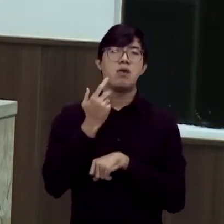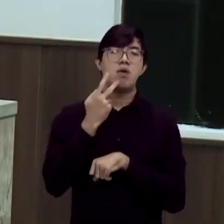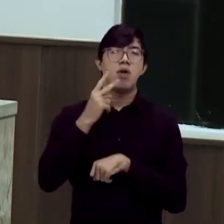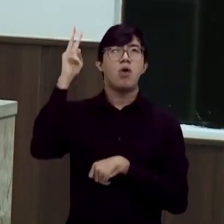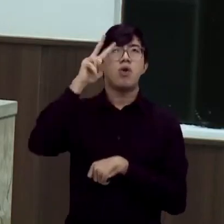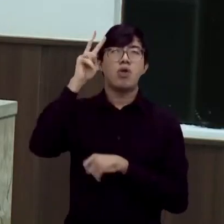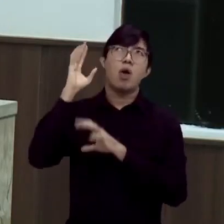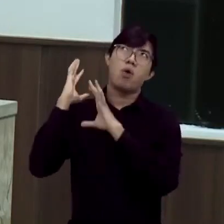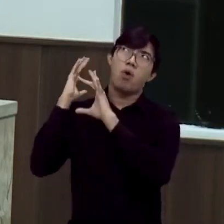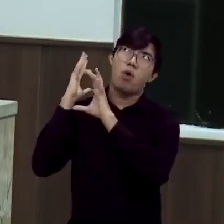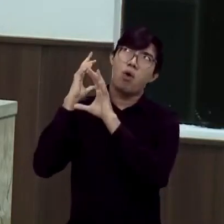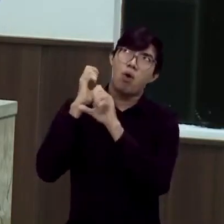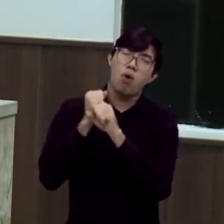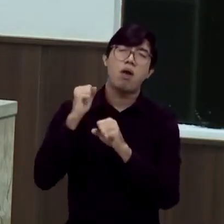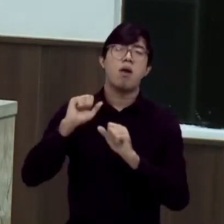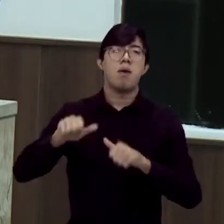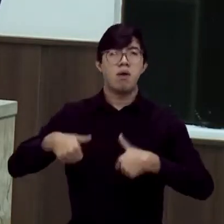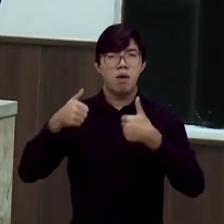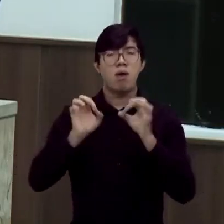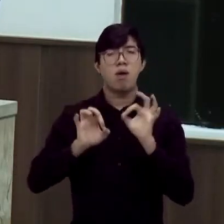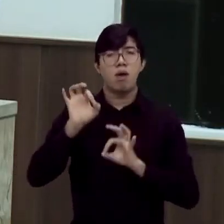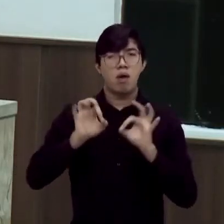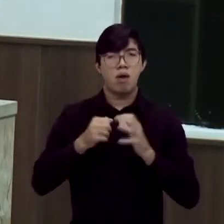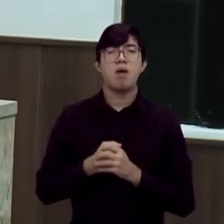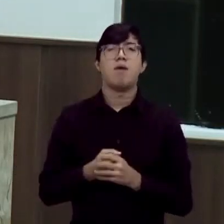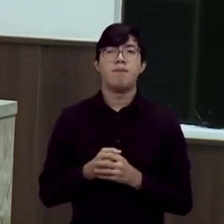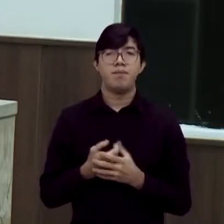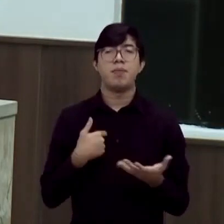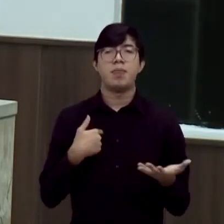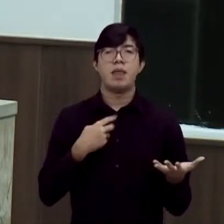a história. Foi do vereador ao senador.